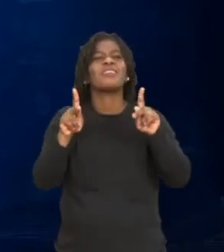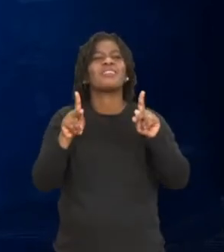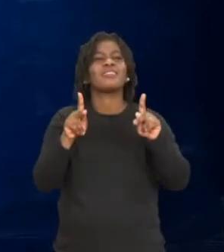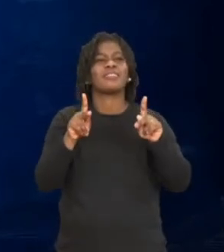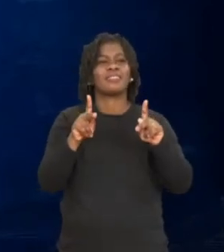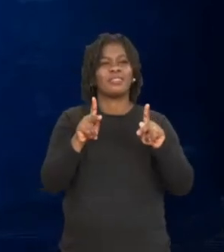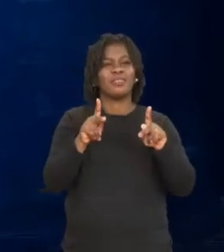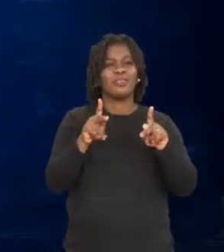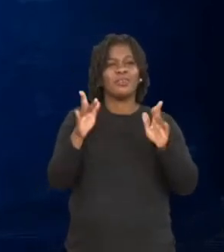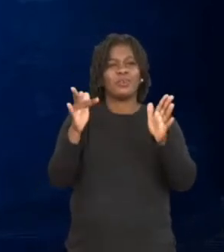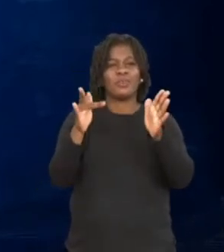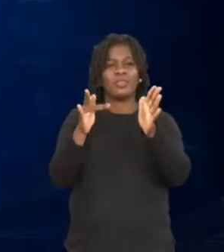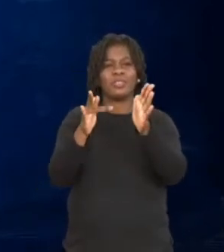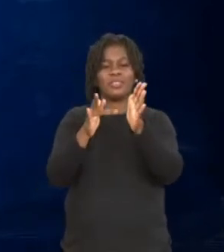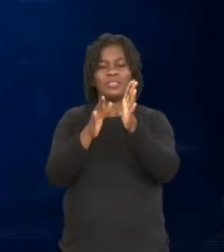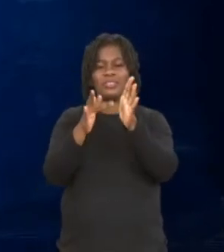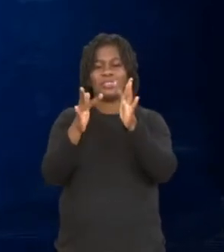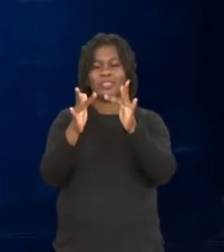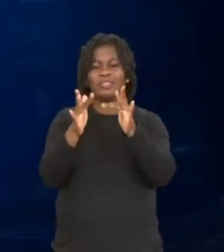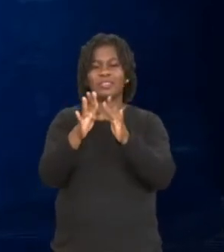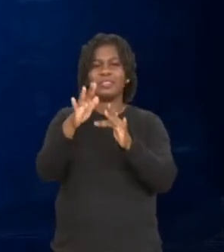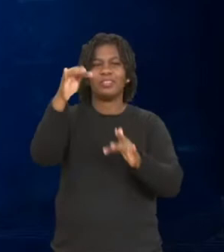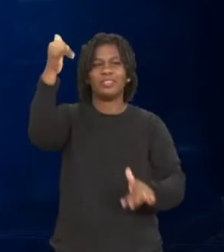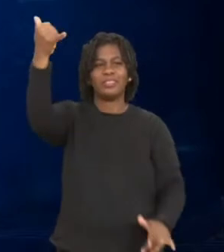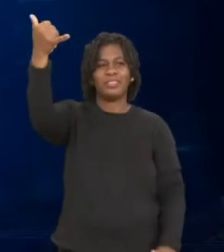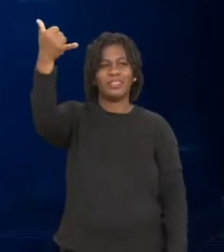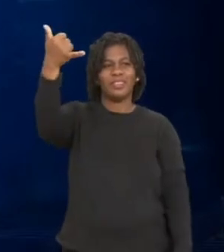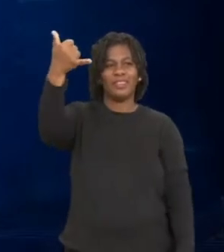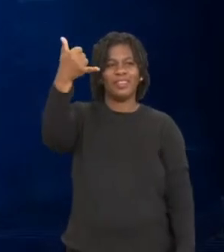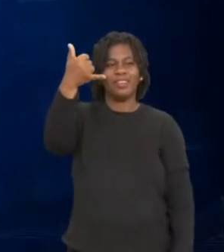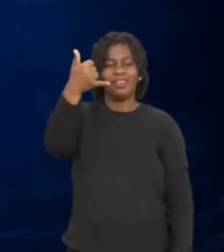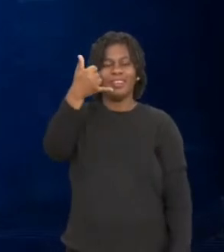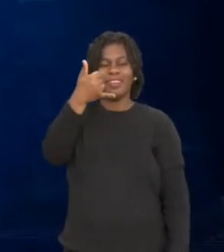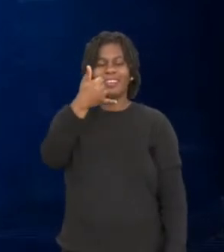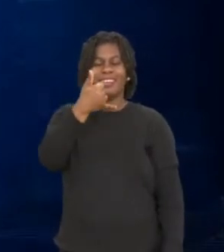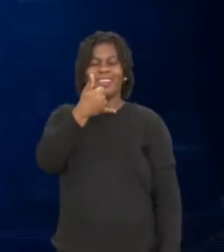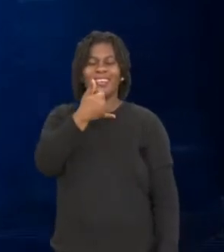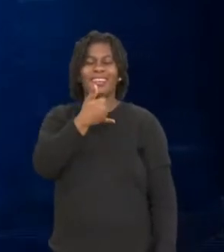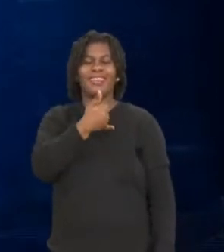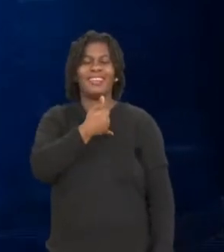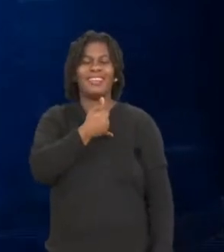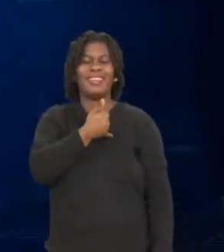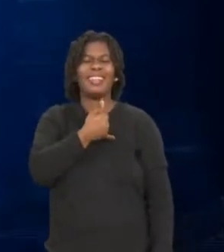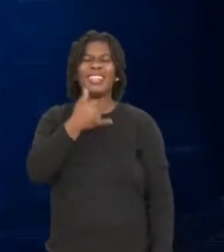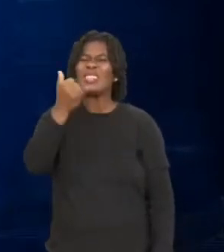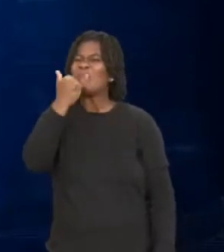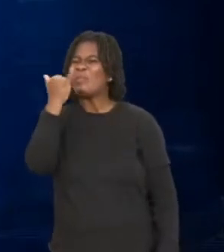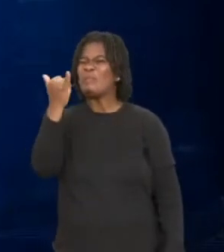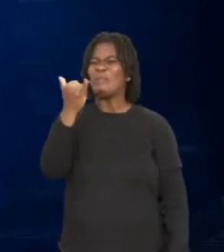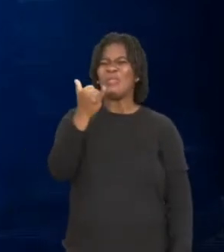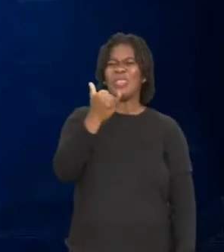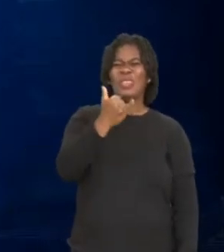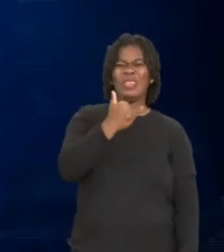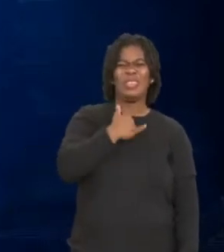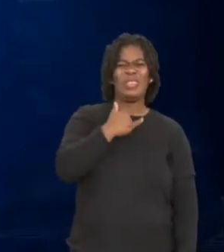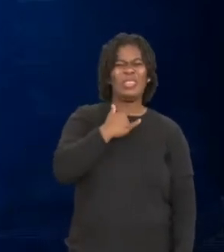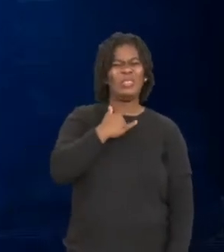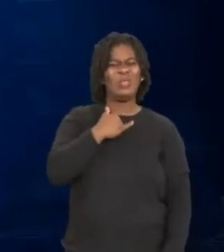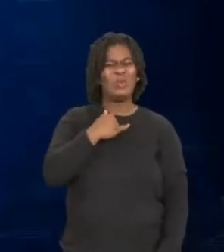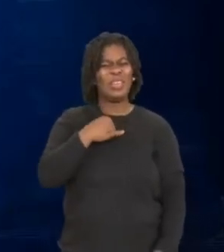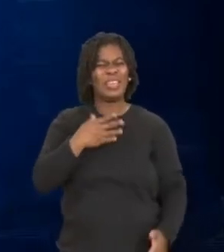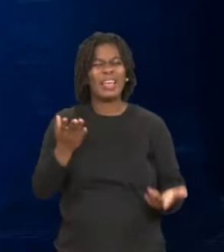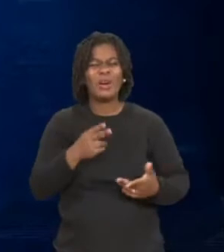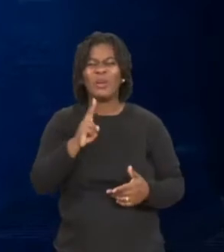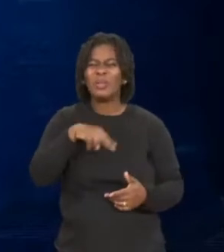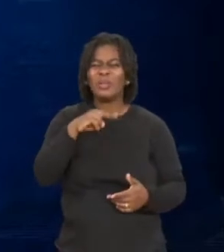ouvi Jesus dizer, quando ouvi Jesus dizer, filho, vai, não peques mais. Filho, vai, não